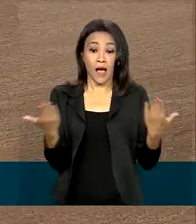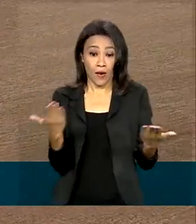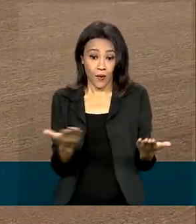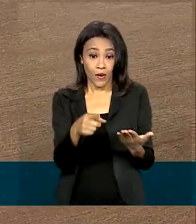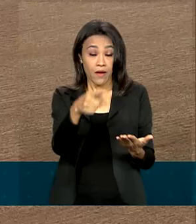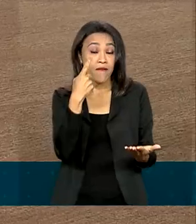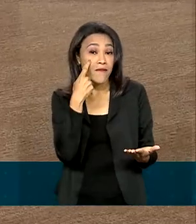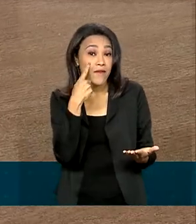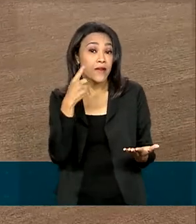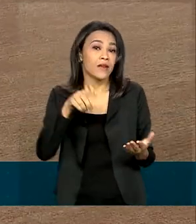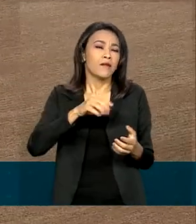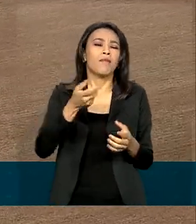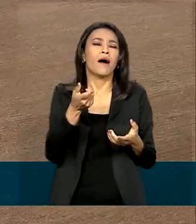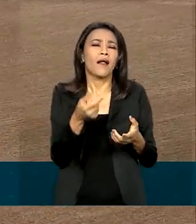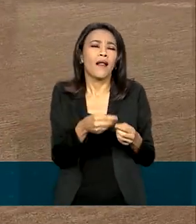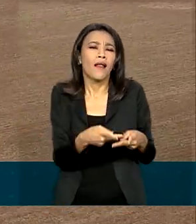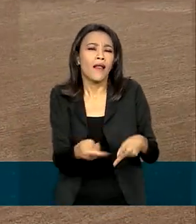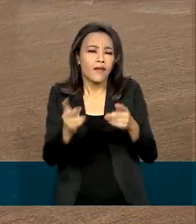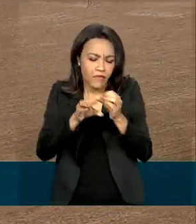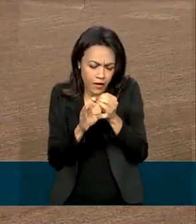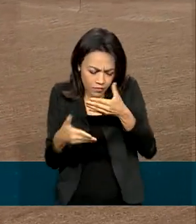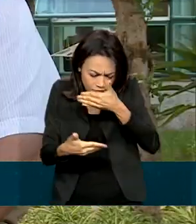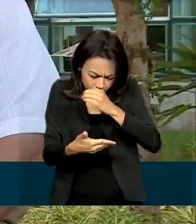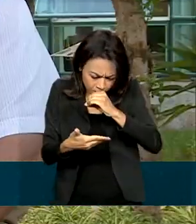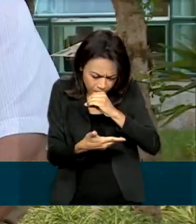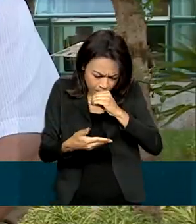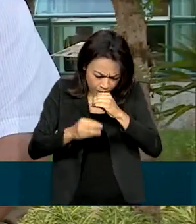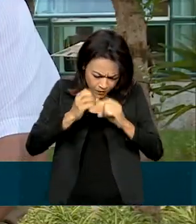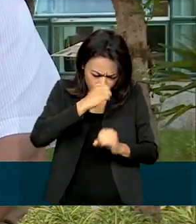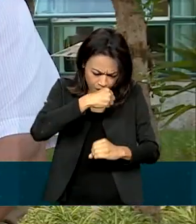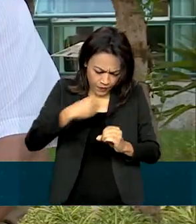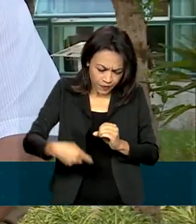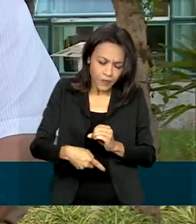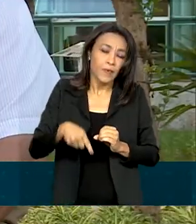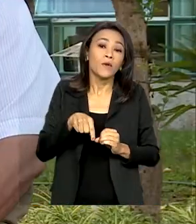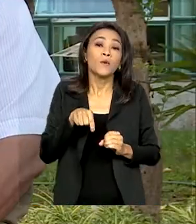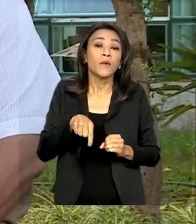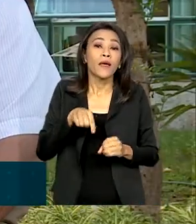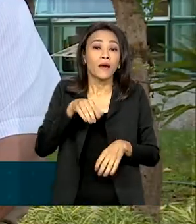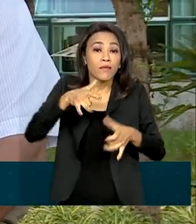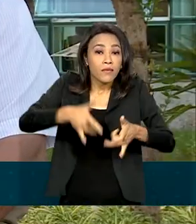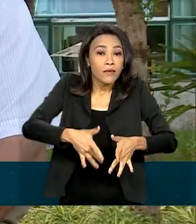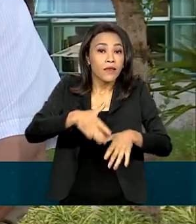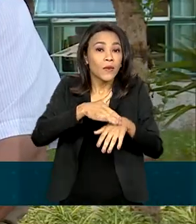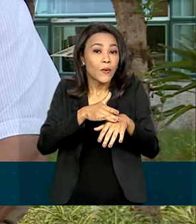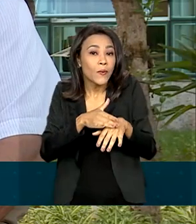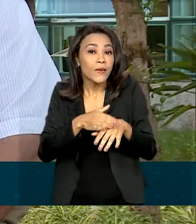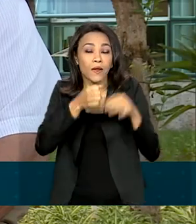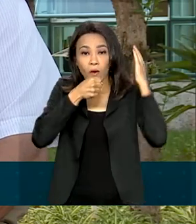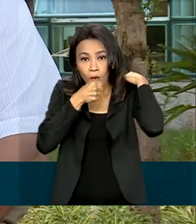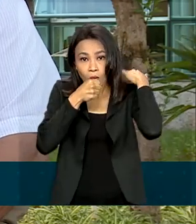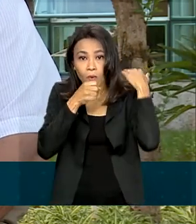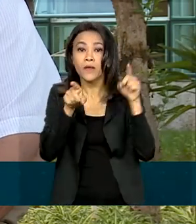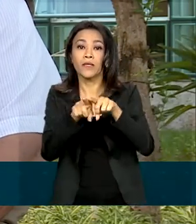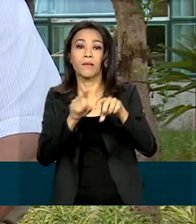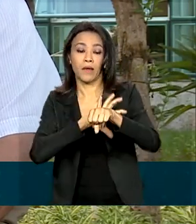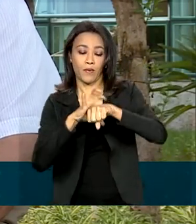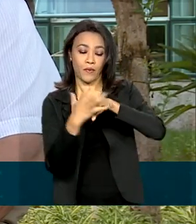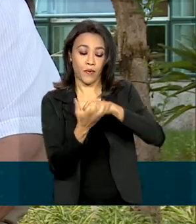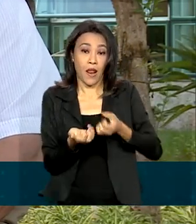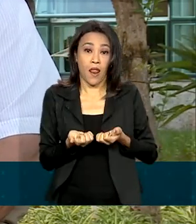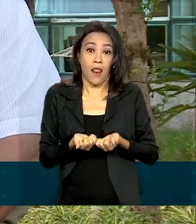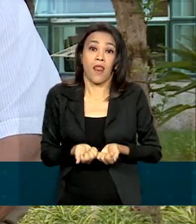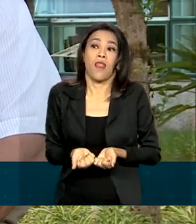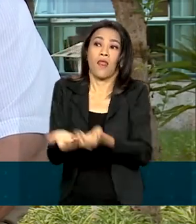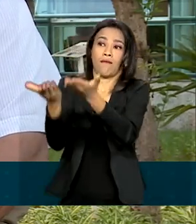para a vigilância da Covid-19 e da tuberculose. Essas duas doenças vão possibilitar